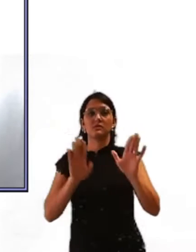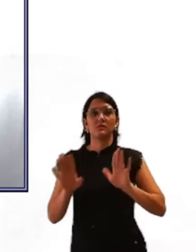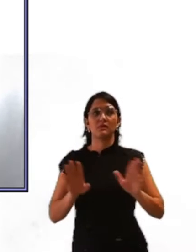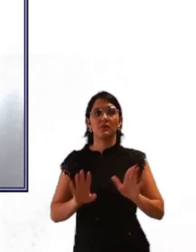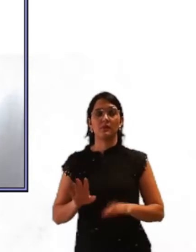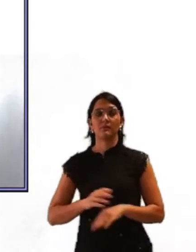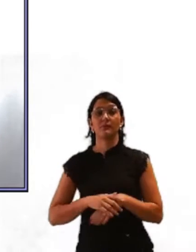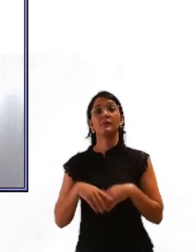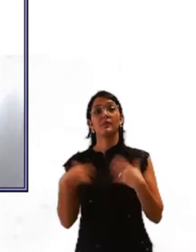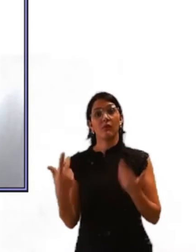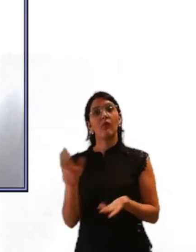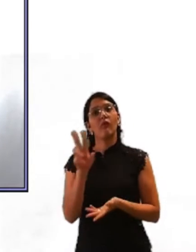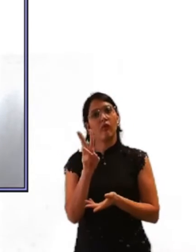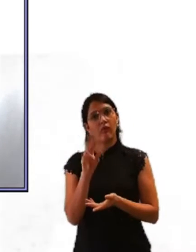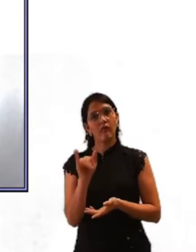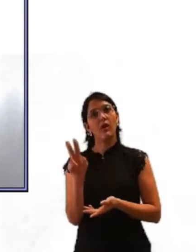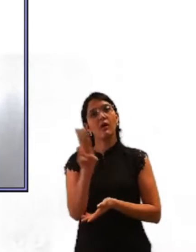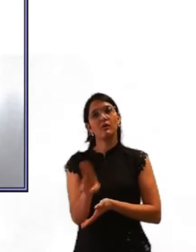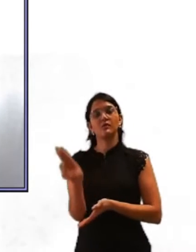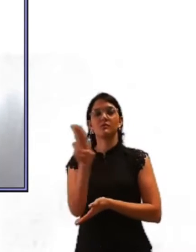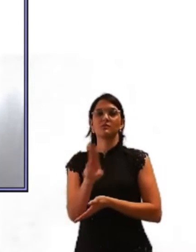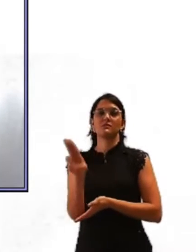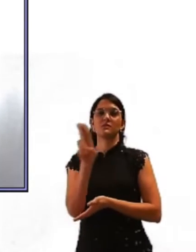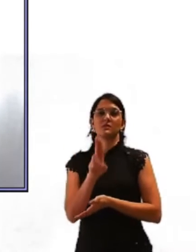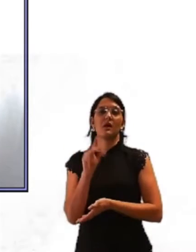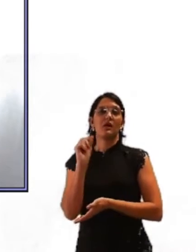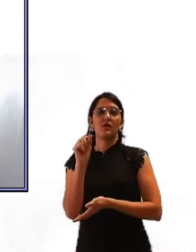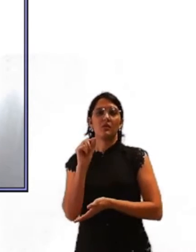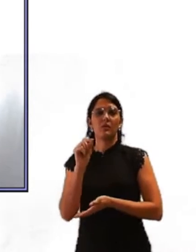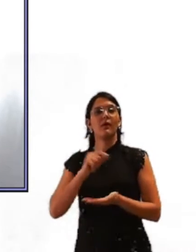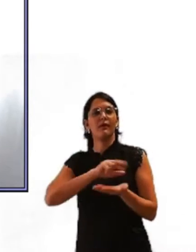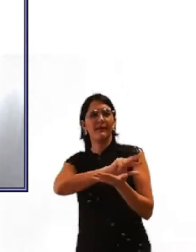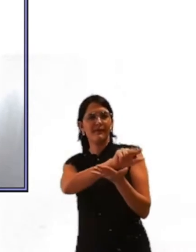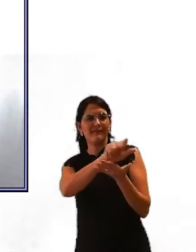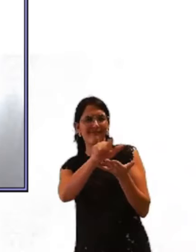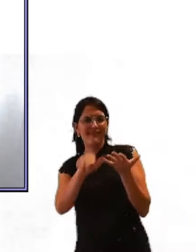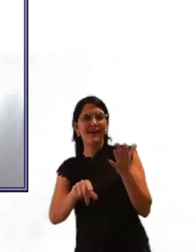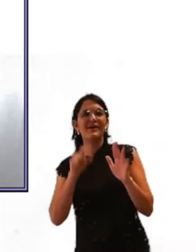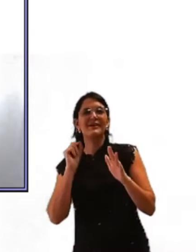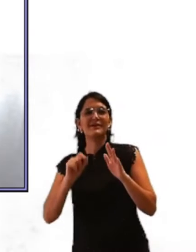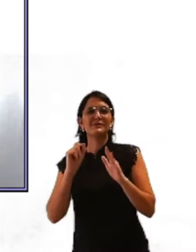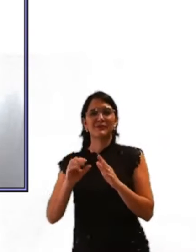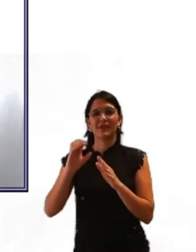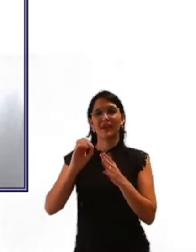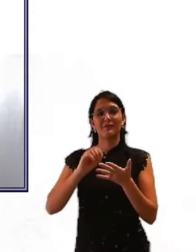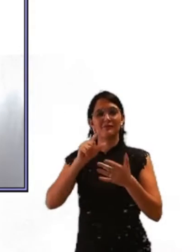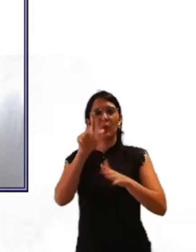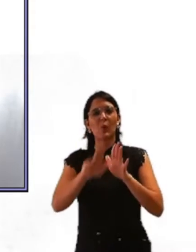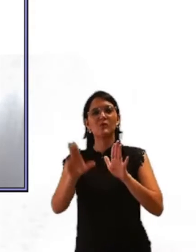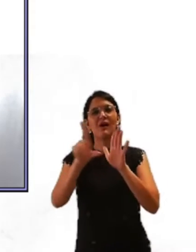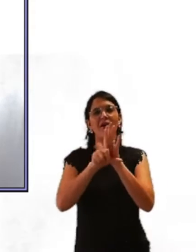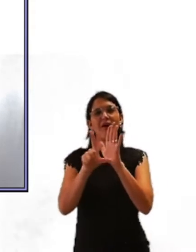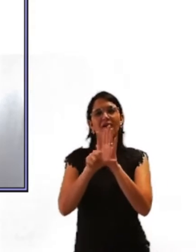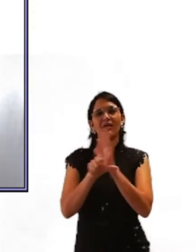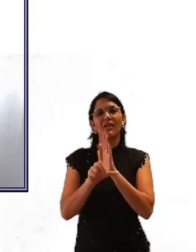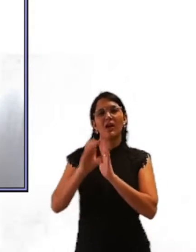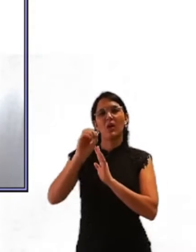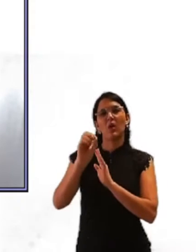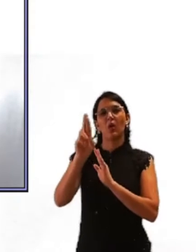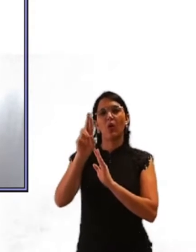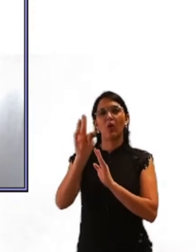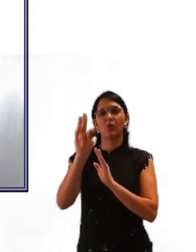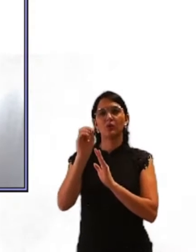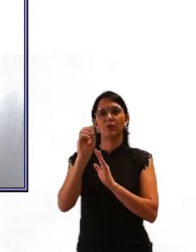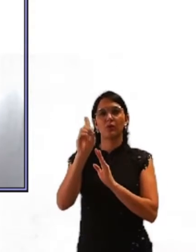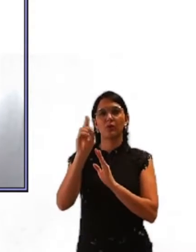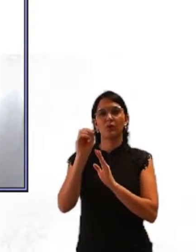vai se utilizar do material jurídico ortodoxo, né? Vamos pegar, por exemplo, lá a súmula 7